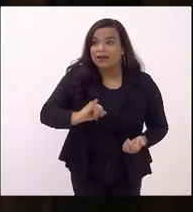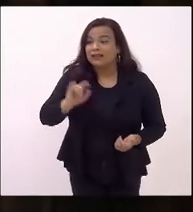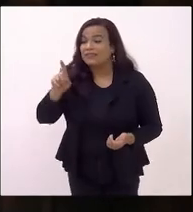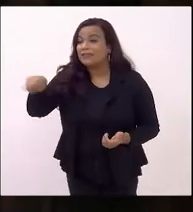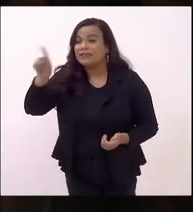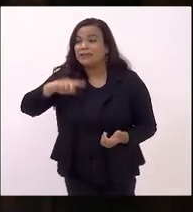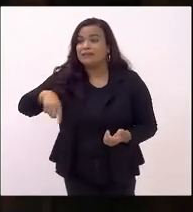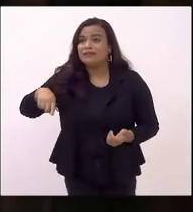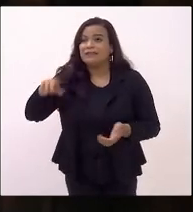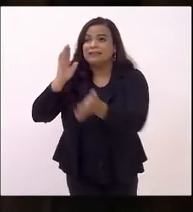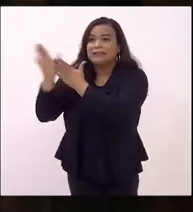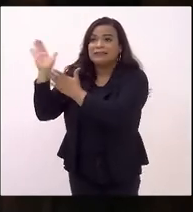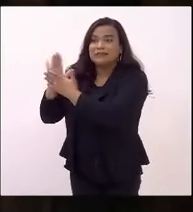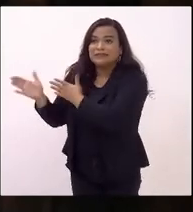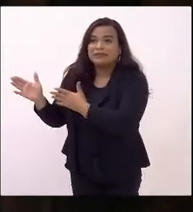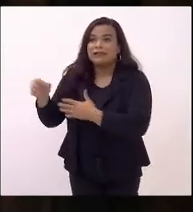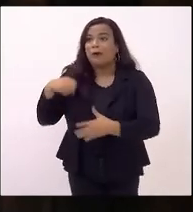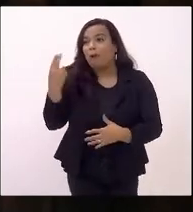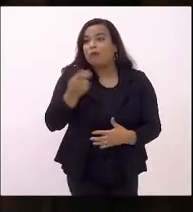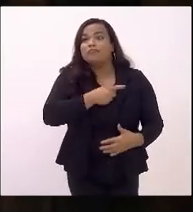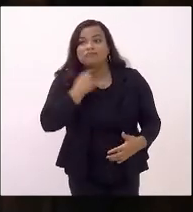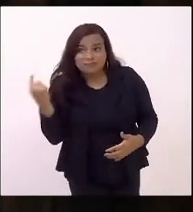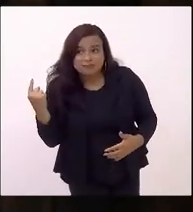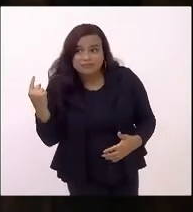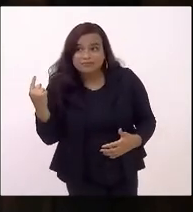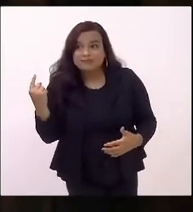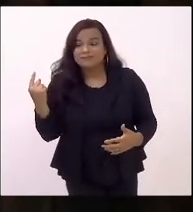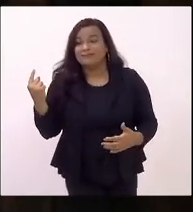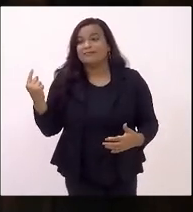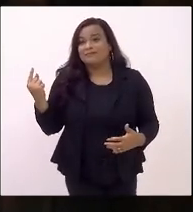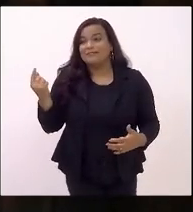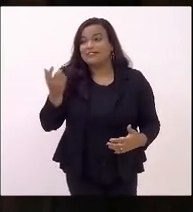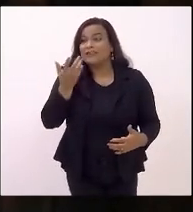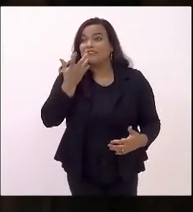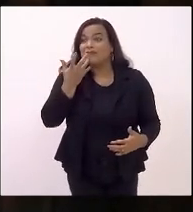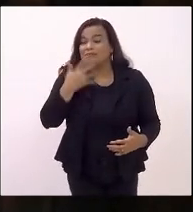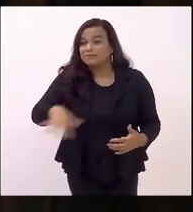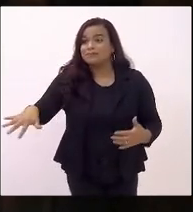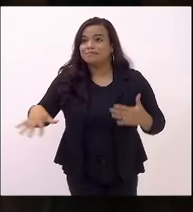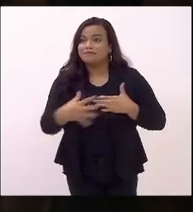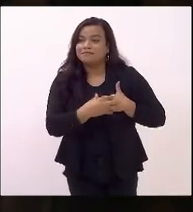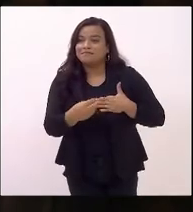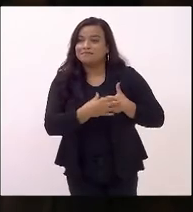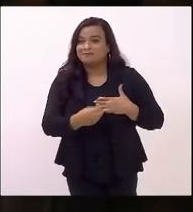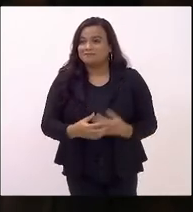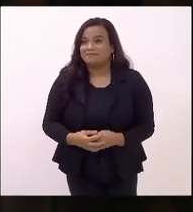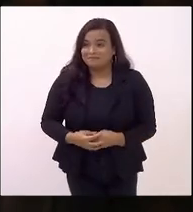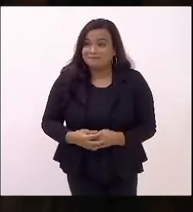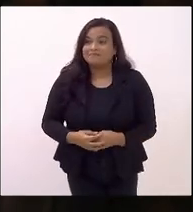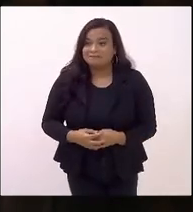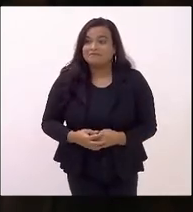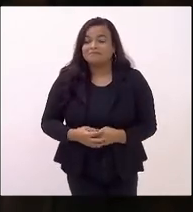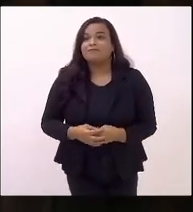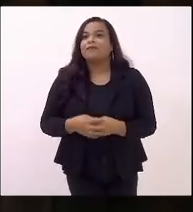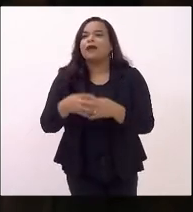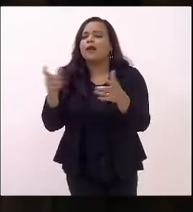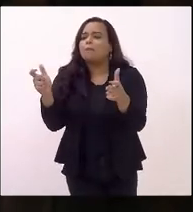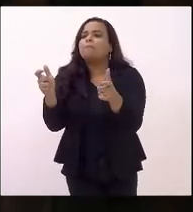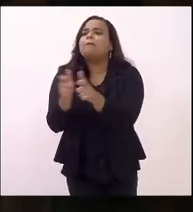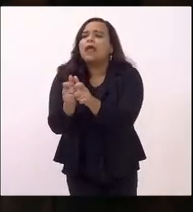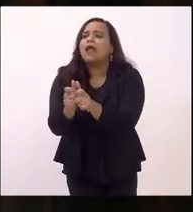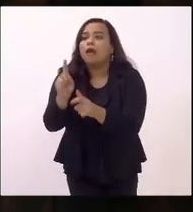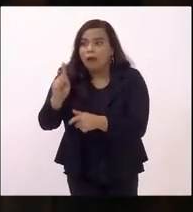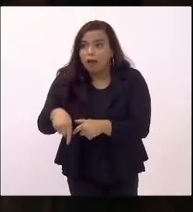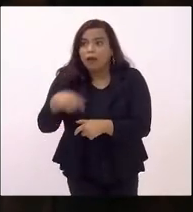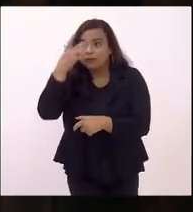mundo, teve que botar todo mundo no internato. Os infratores eram uma minoria. Pouca gente sabe disso. No